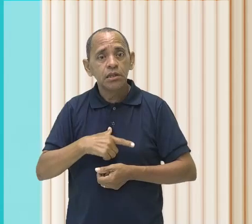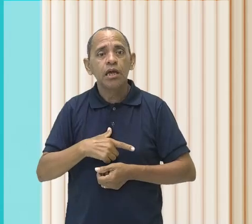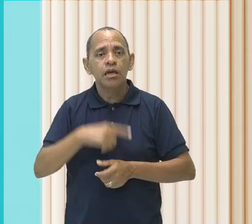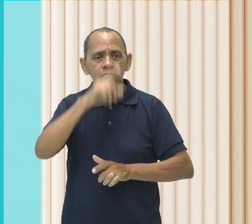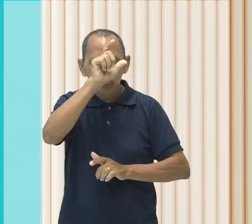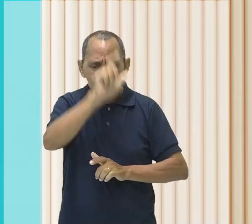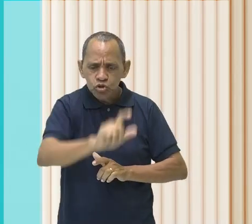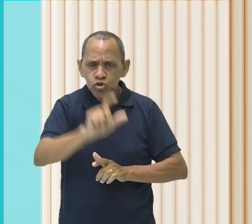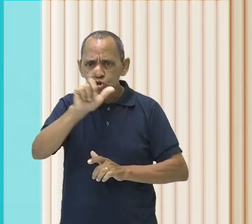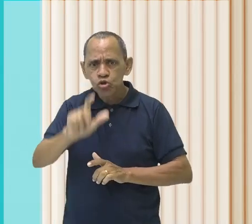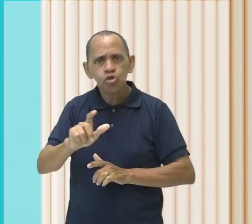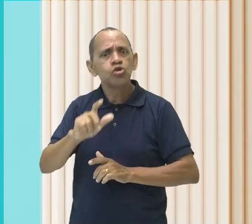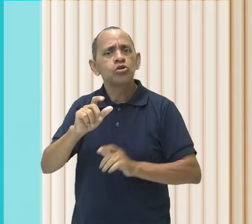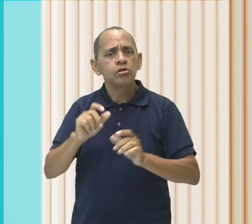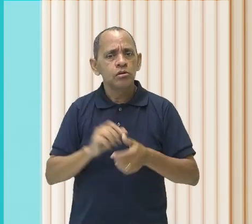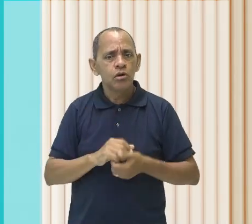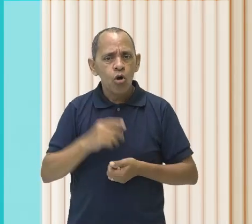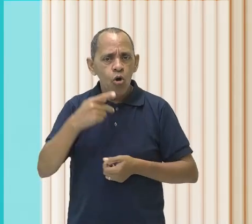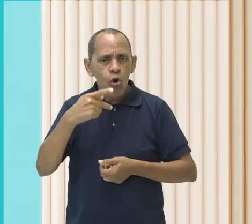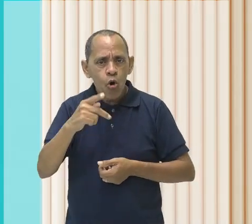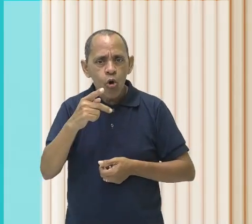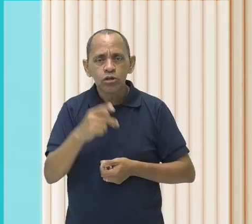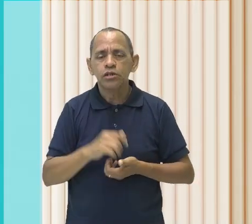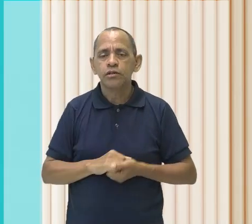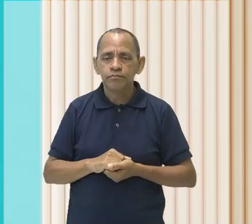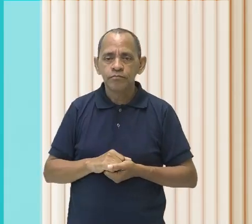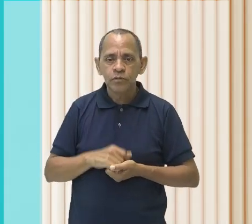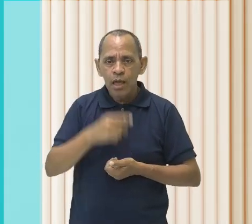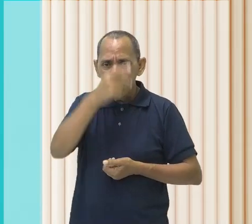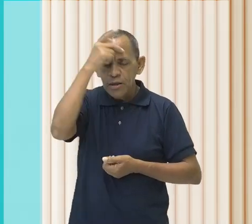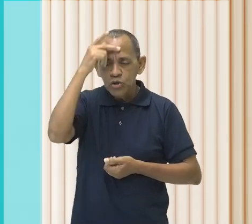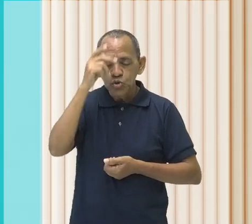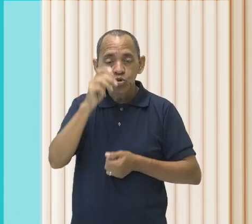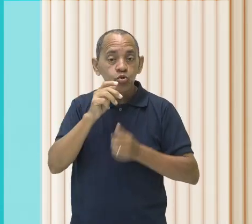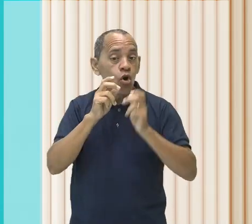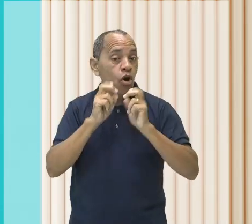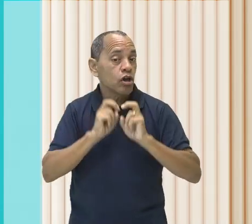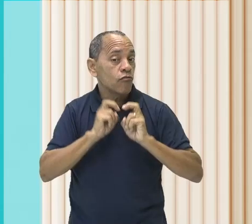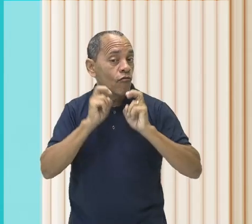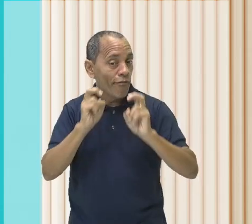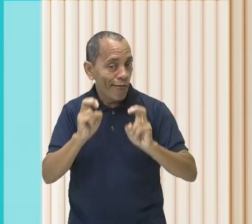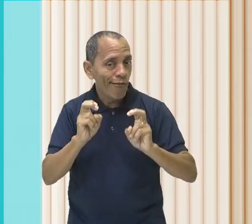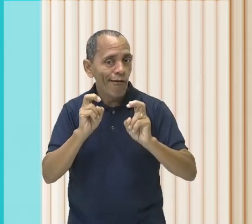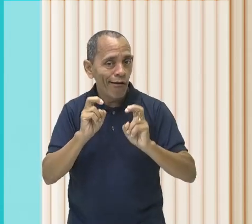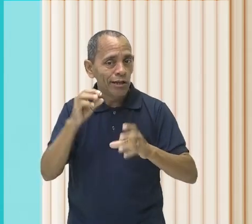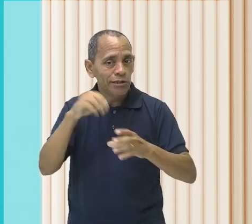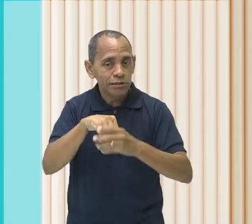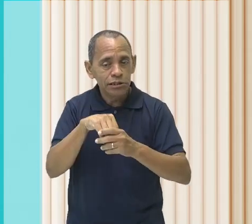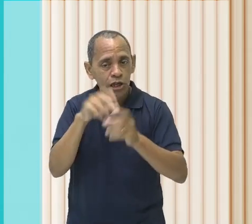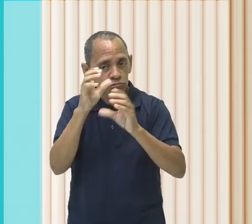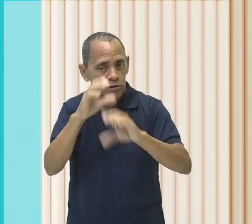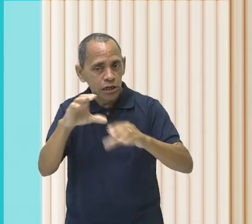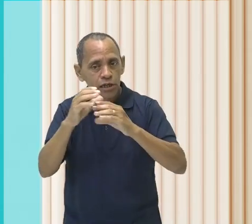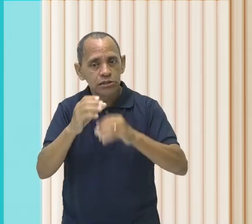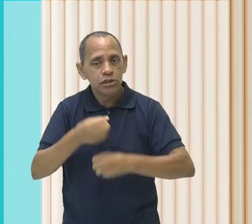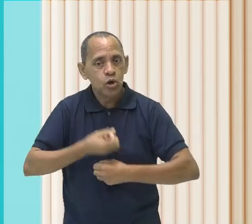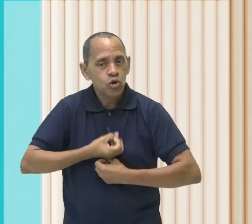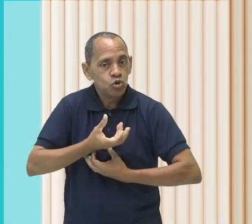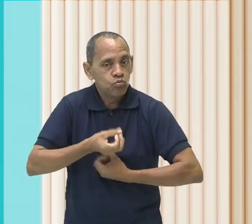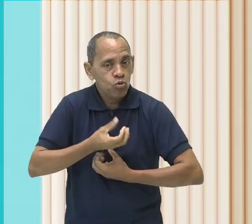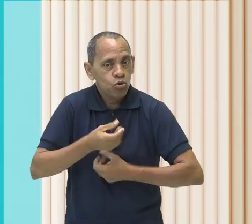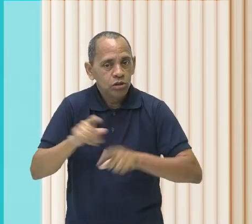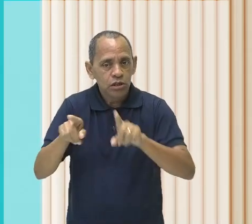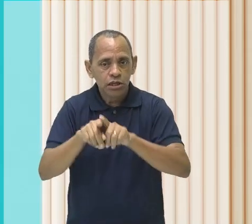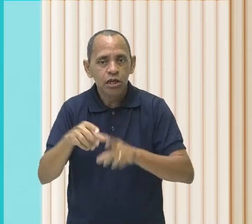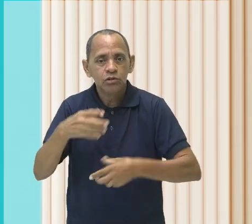sendo essa pessoa que está falando na canção, colocando ali, expondo o seu sentimento, né, as razões pelas quais